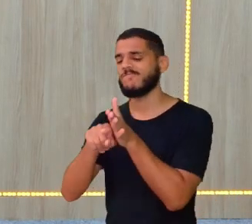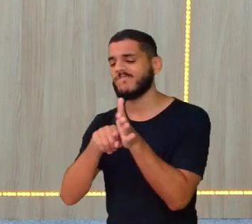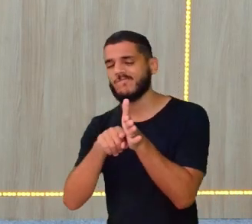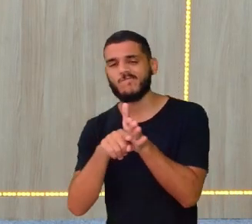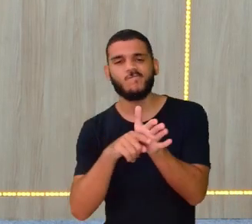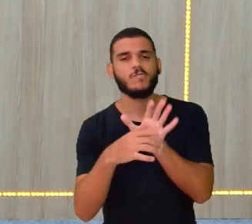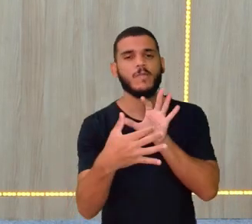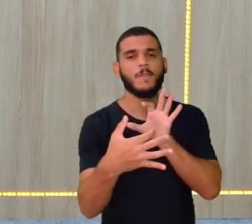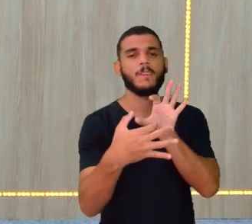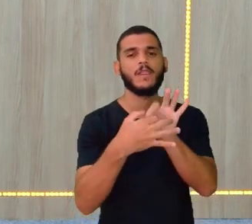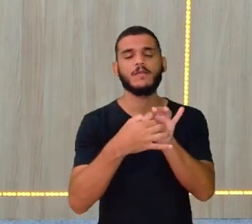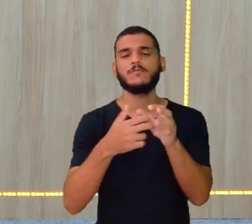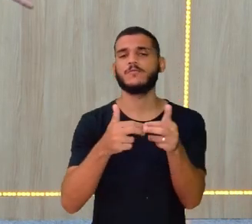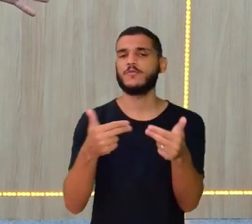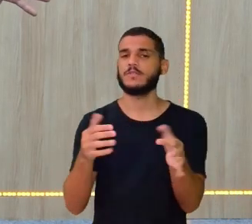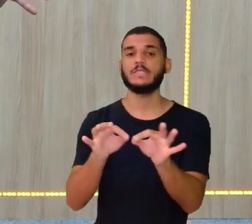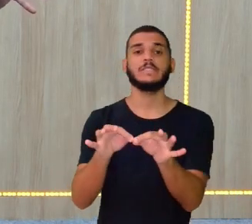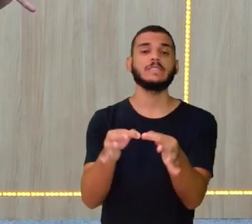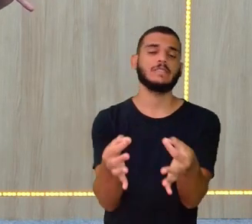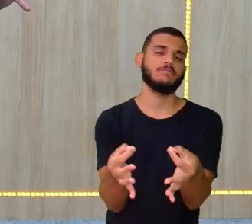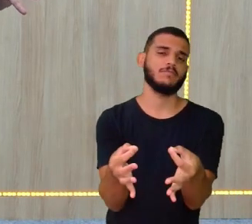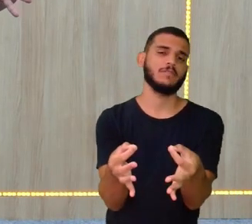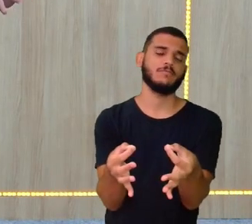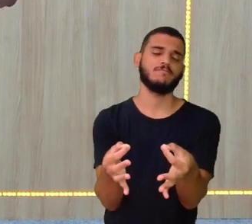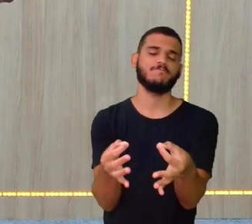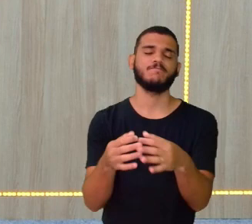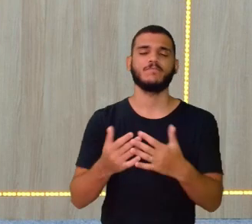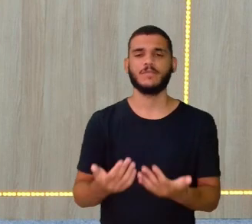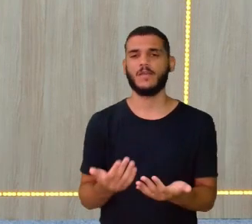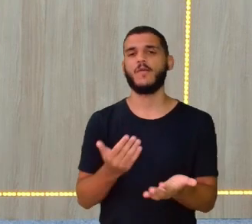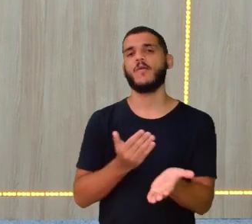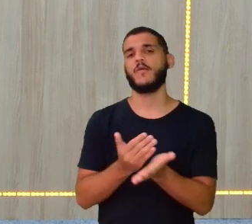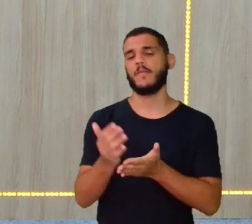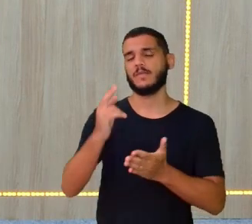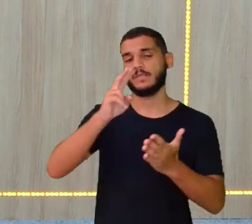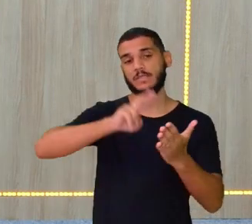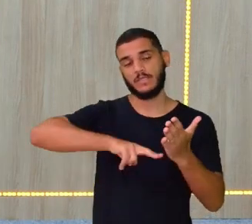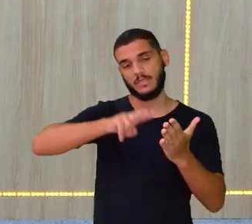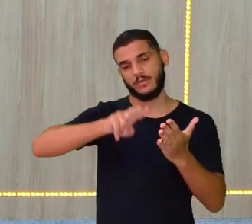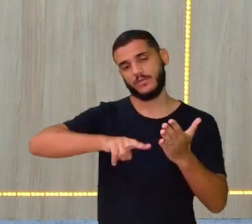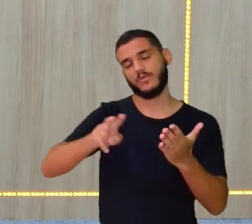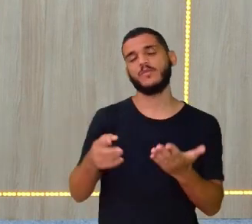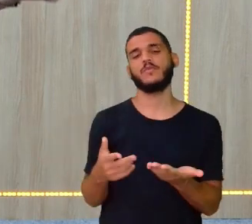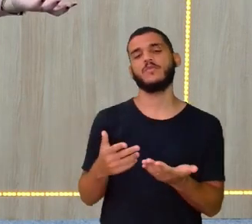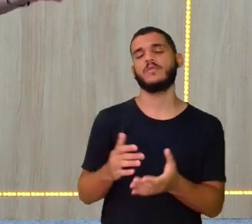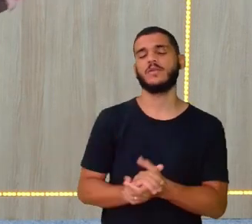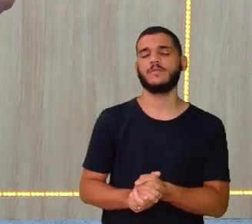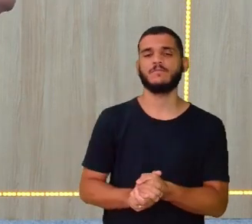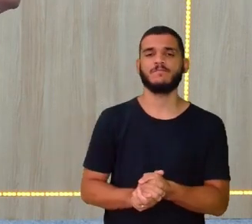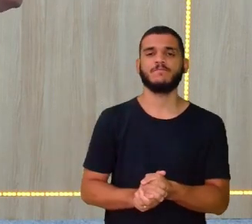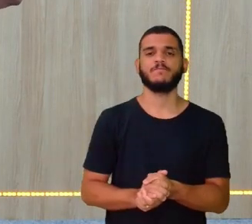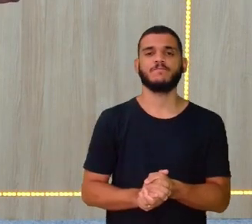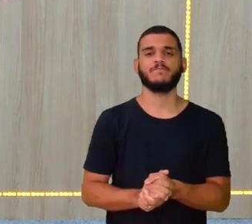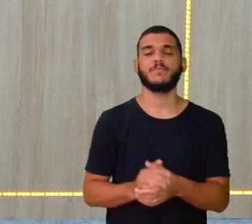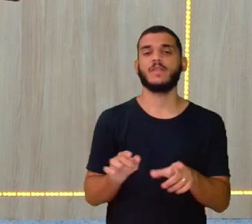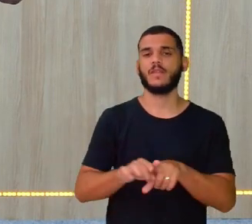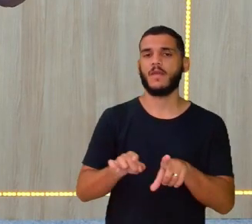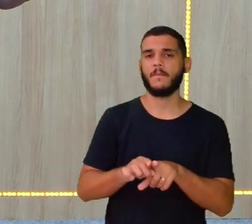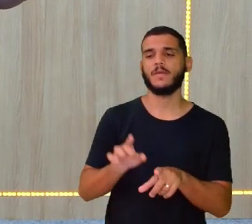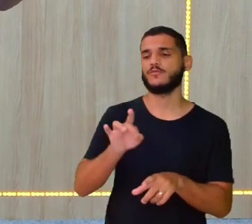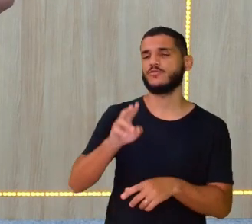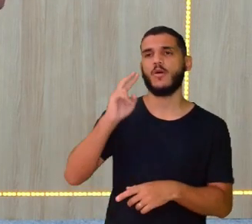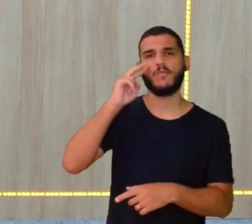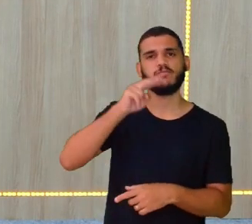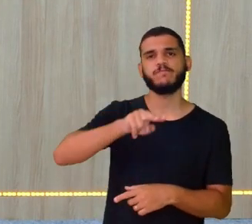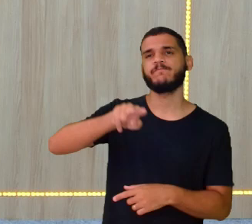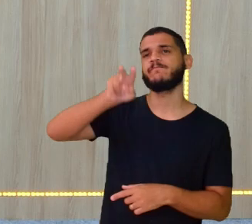De conexão com as coisas simples, não é? A partir de uma leitura, a partir de uma contemplação